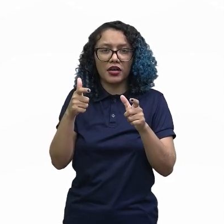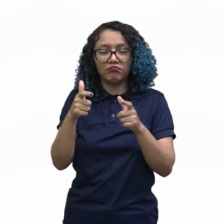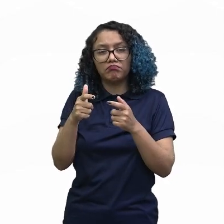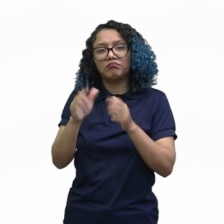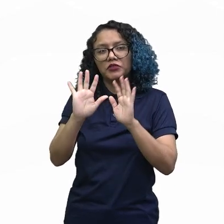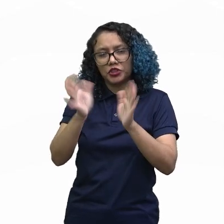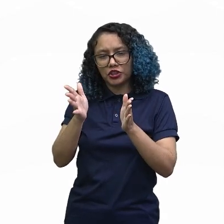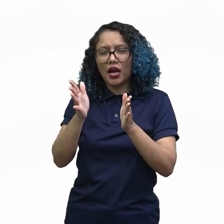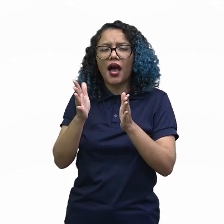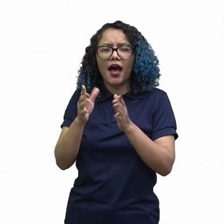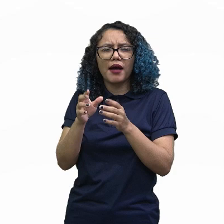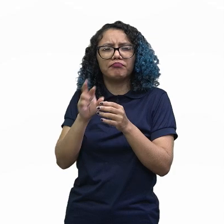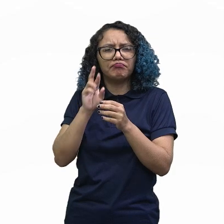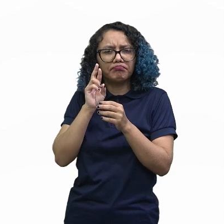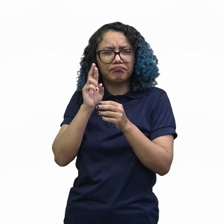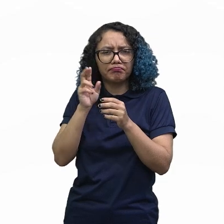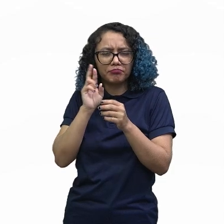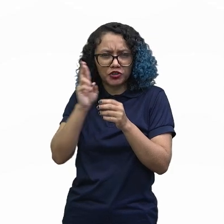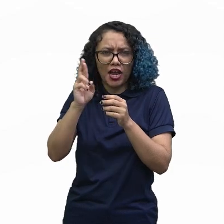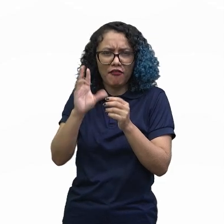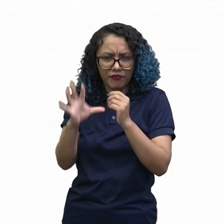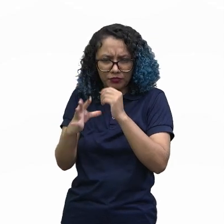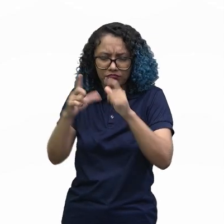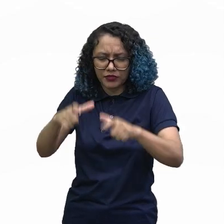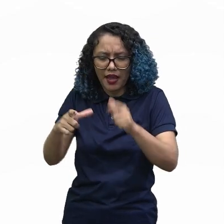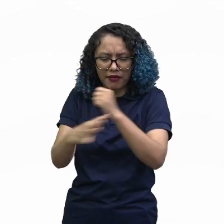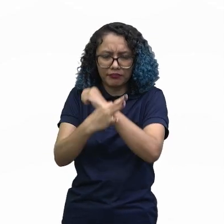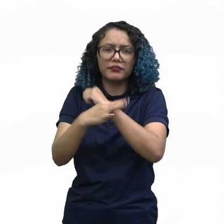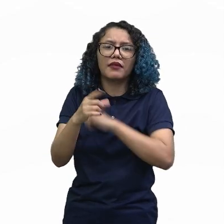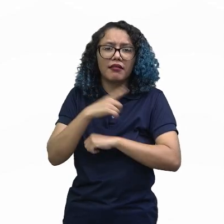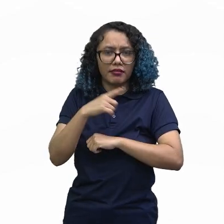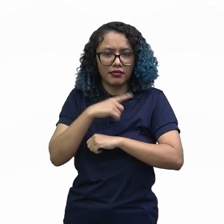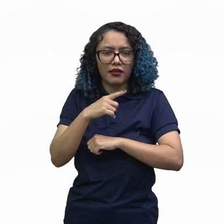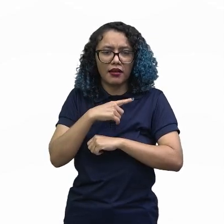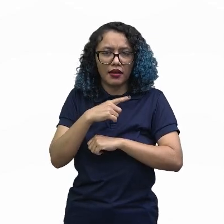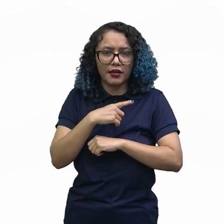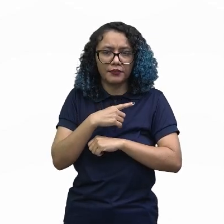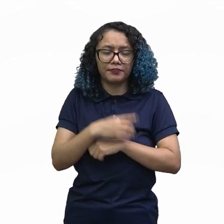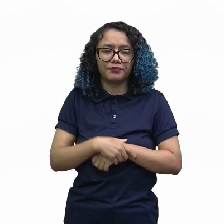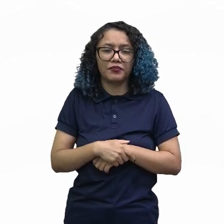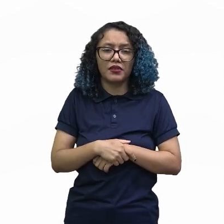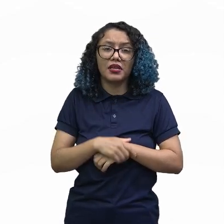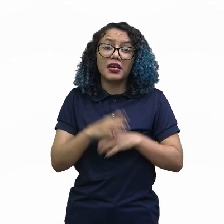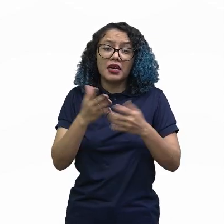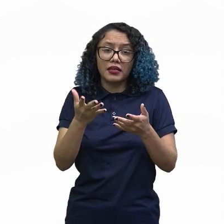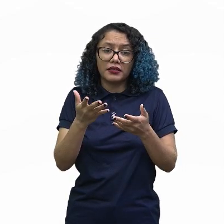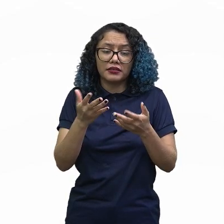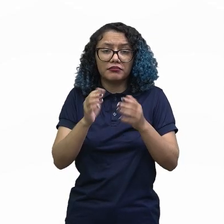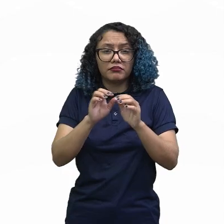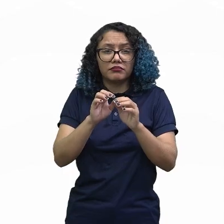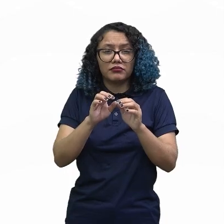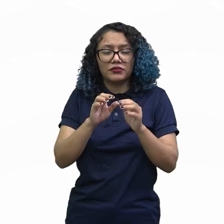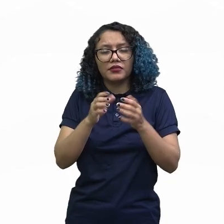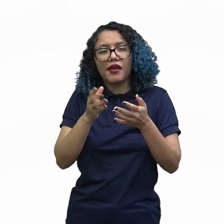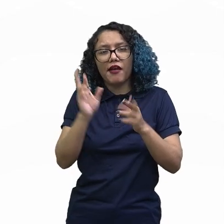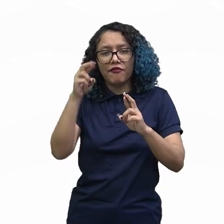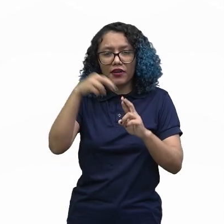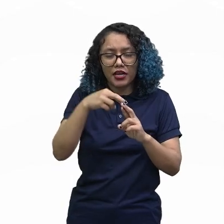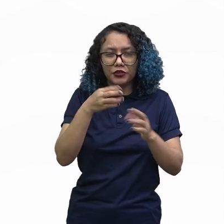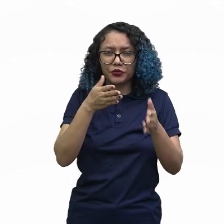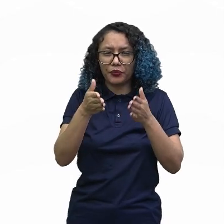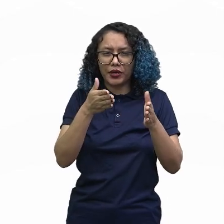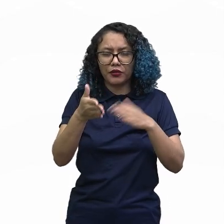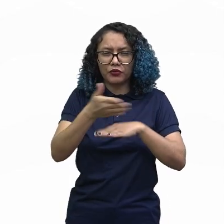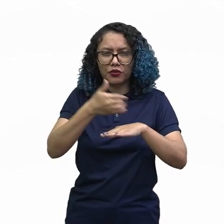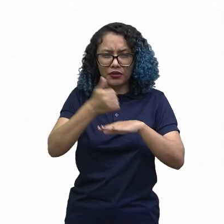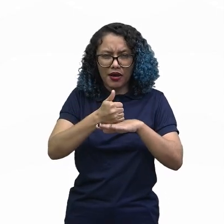titulações. Isso tem a ver com o que nós falamos agora há pouco, a respeito da atividade econômica do período colonial,